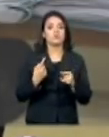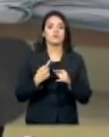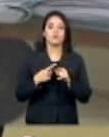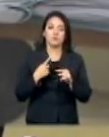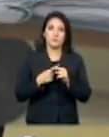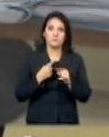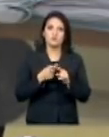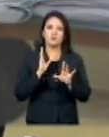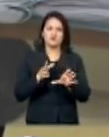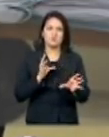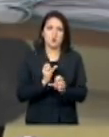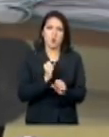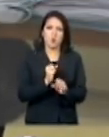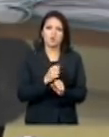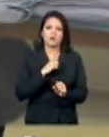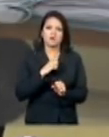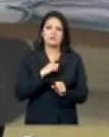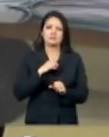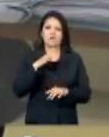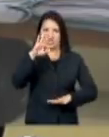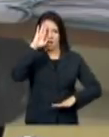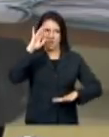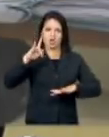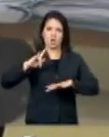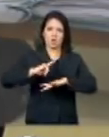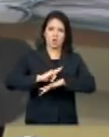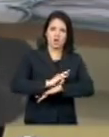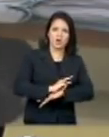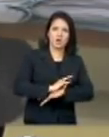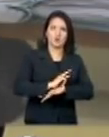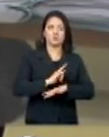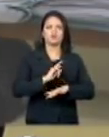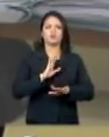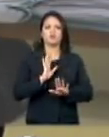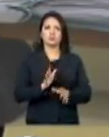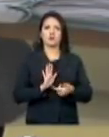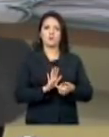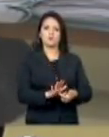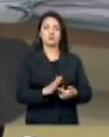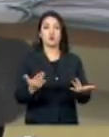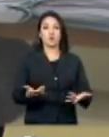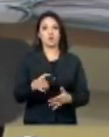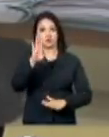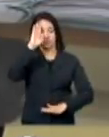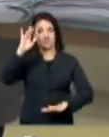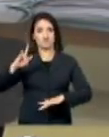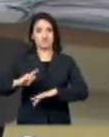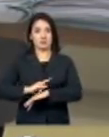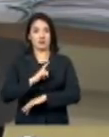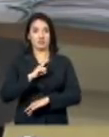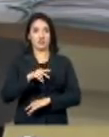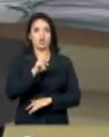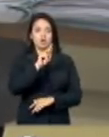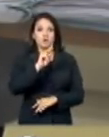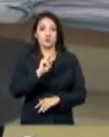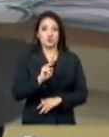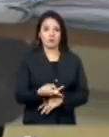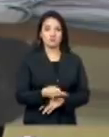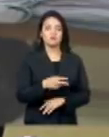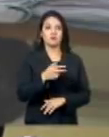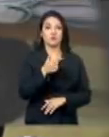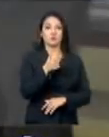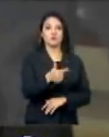comando da aeronáutica dão conta de que a força aérea conta hoje com 2.000 2.252